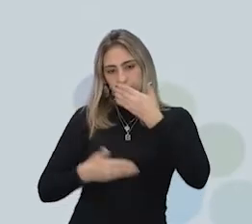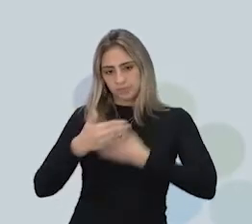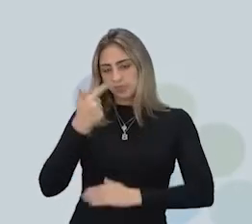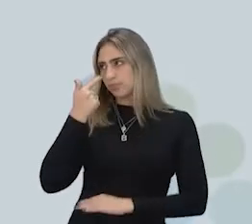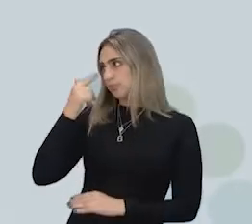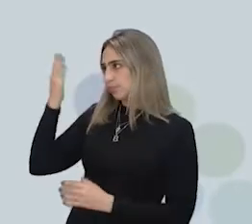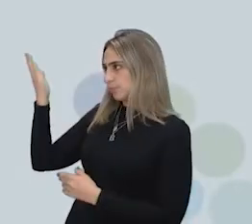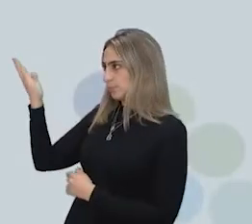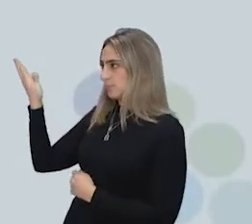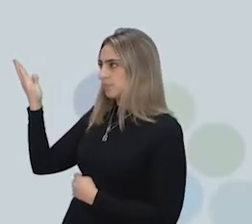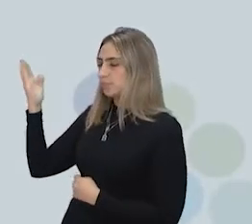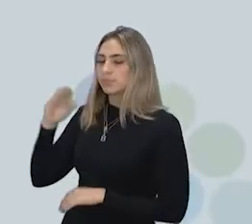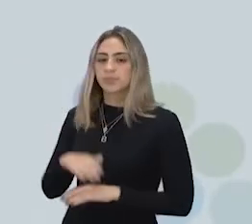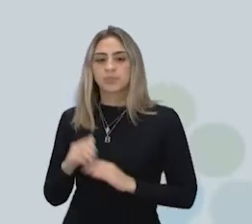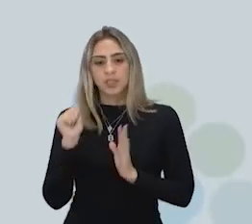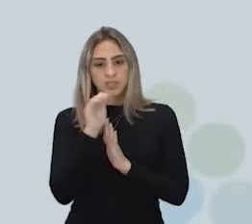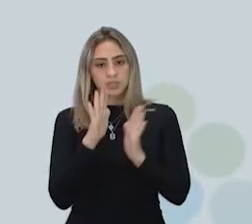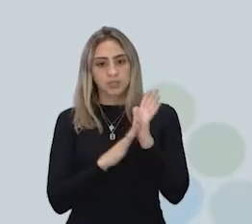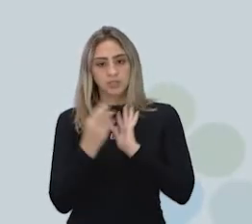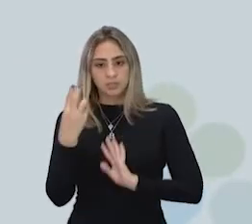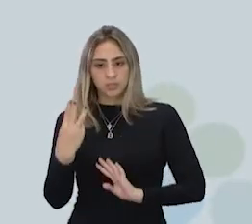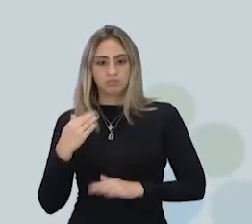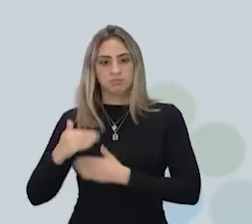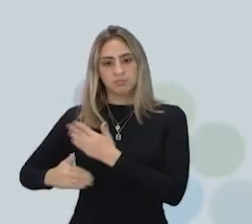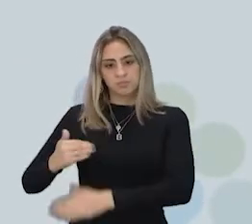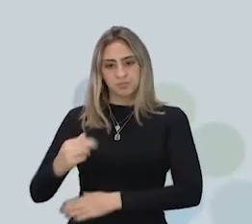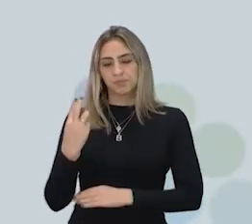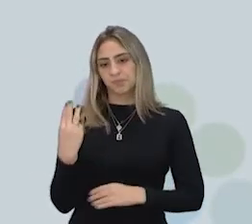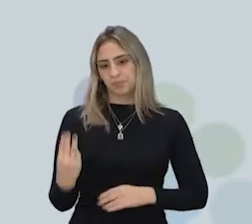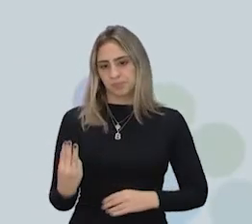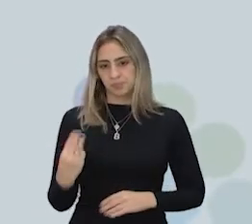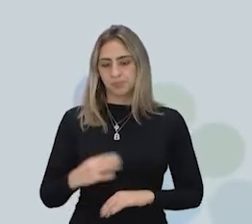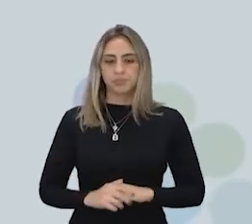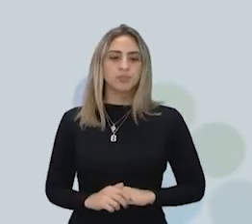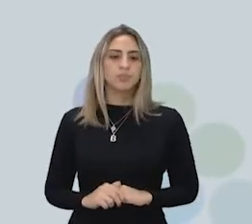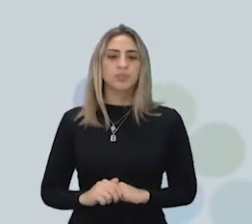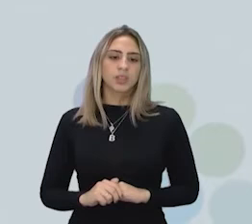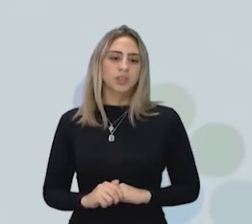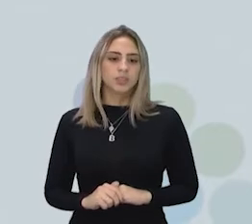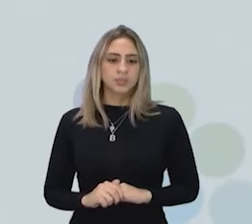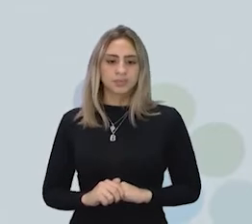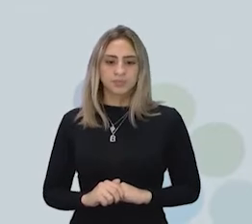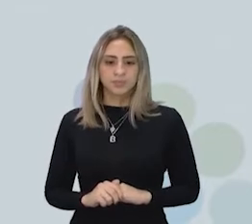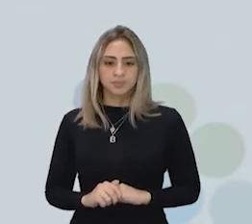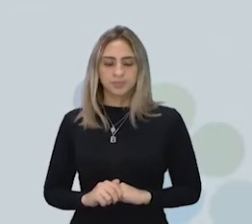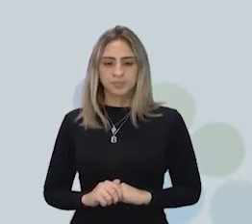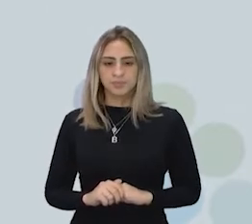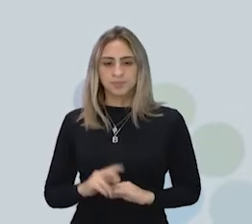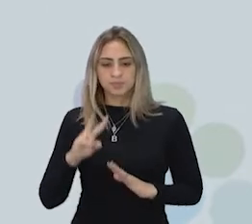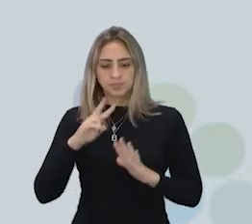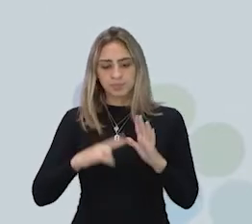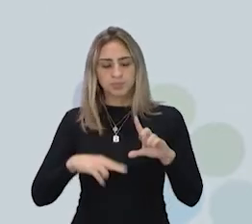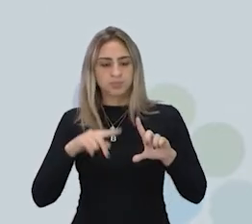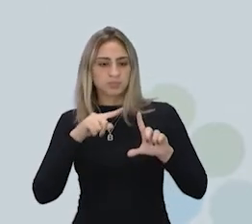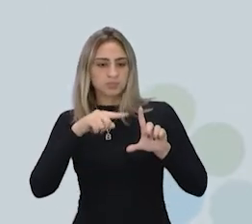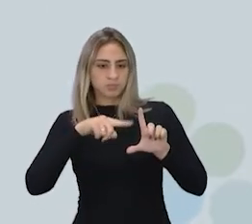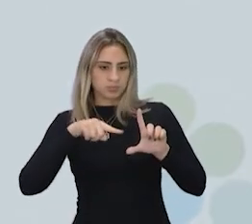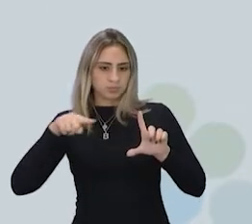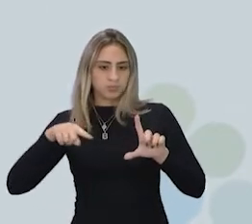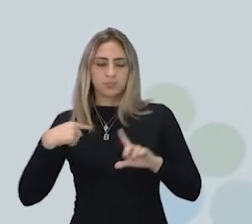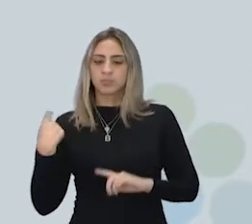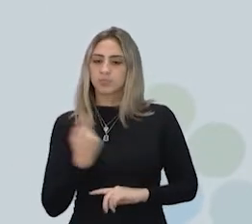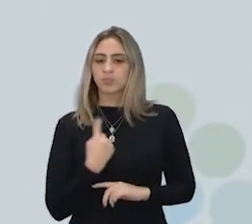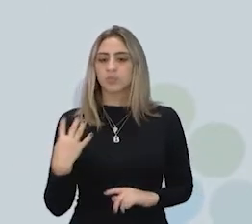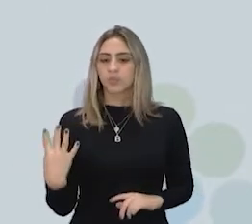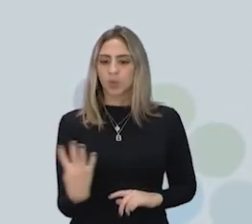nossa aula. Nós estamos aí na atividade 3, desenvolvimento 3, de fenômenos físicos e interpretação de gráficos. Somos 4